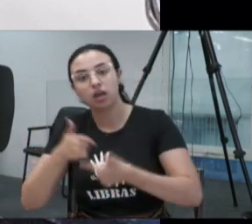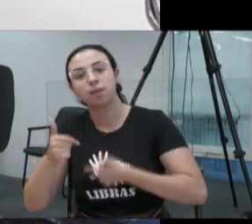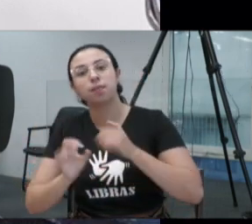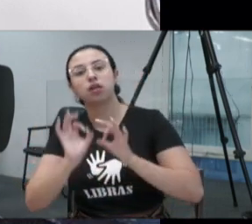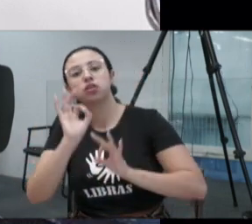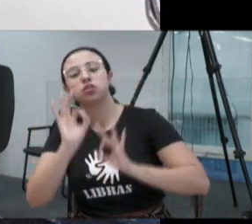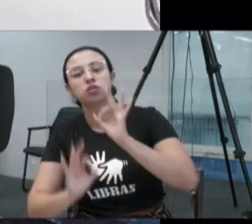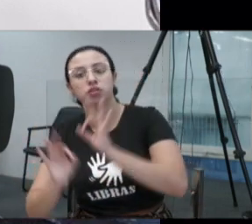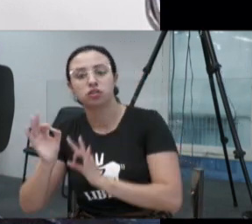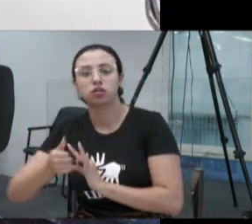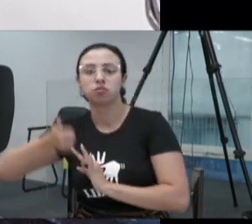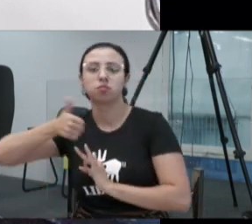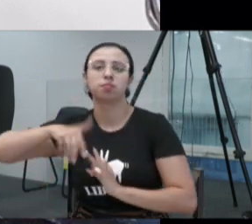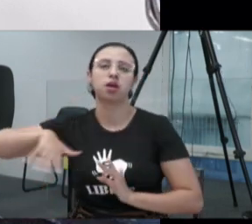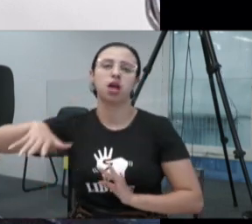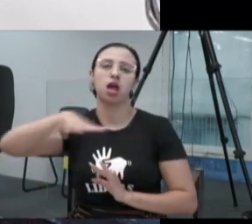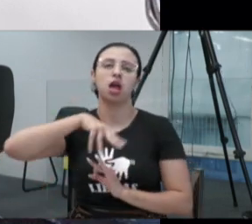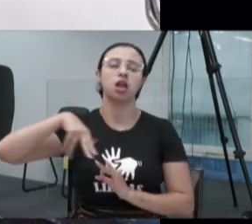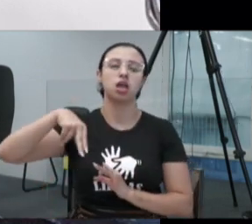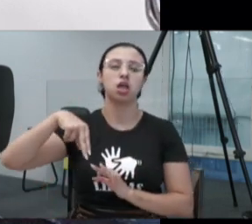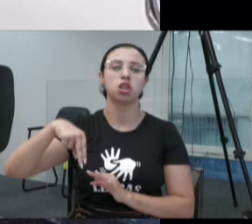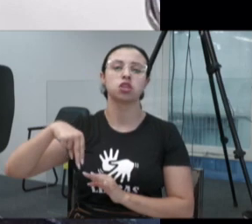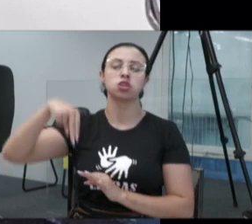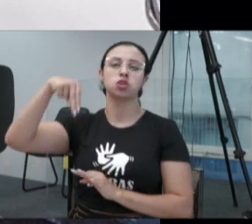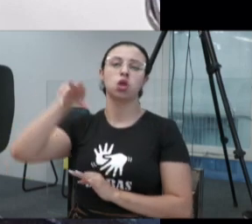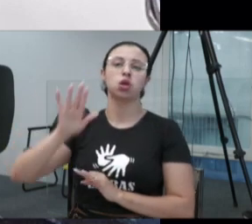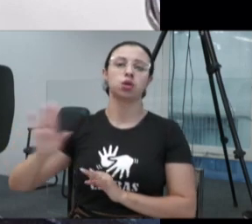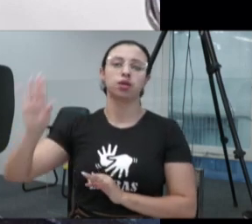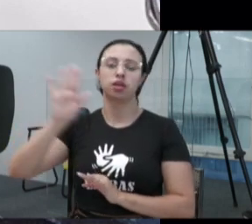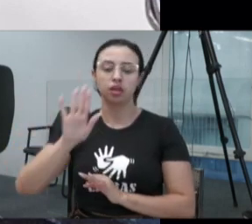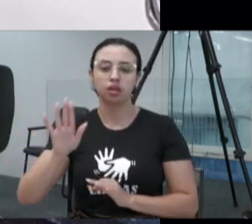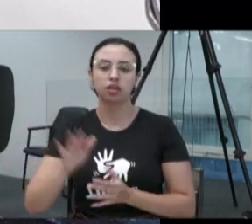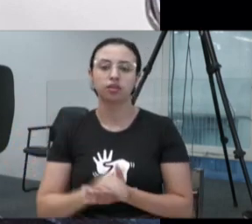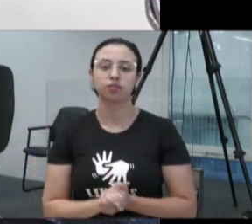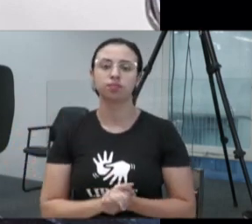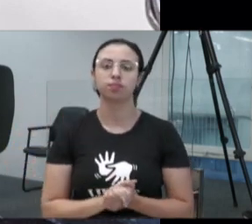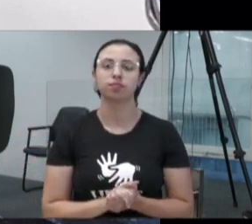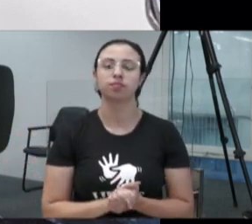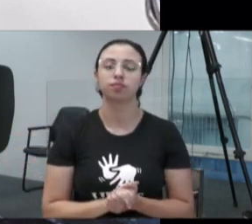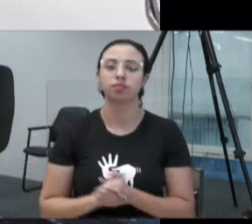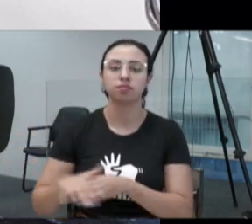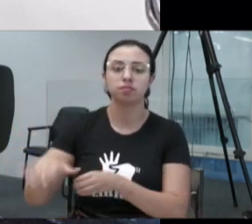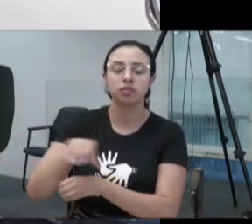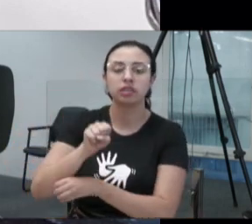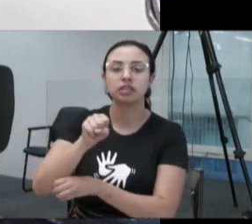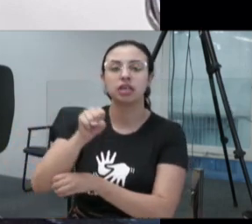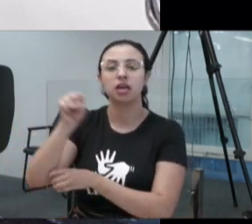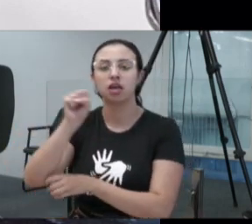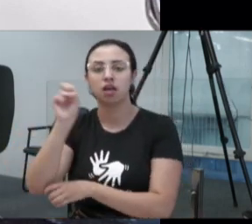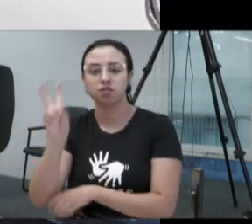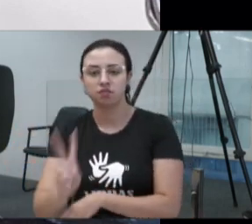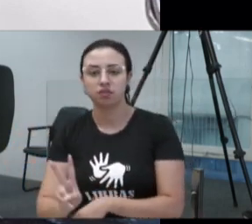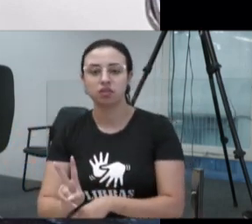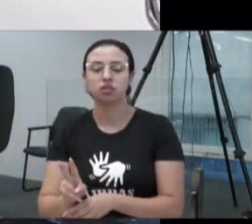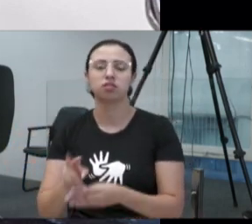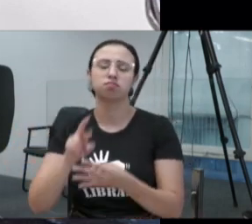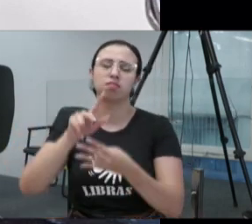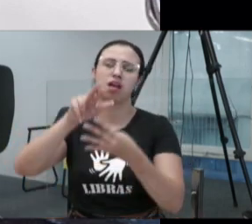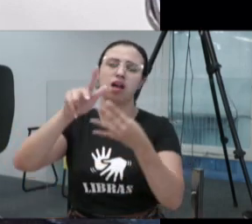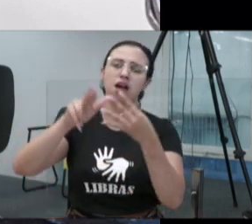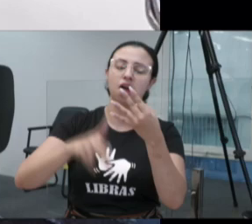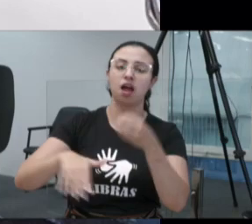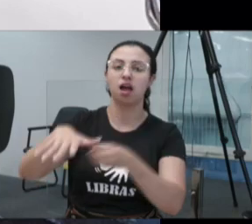O primeiro, a região ali foi a Noroeste, ali, conjunto Oswaldo Machado Contígio, Serra Verde, e vários pontos